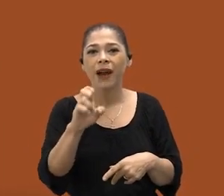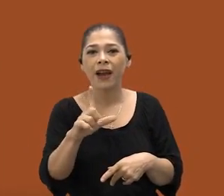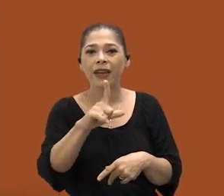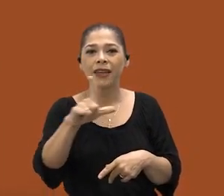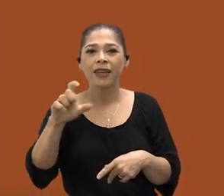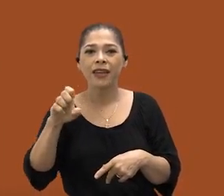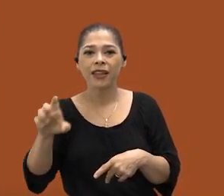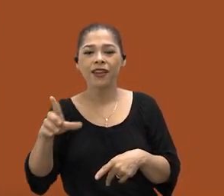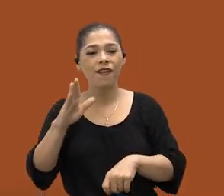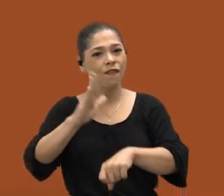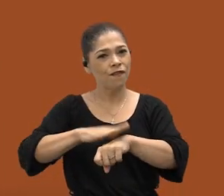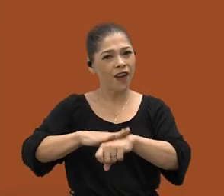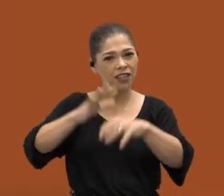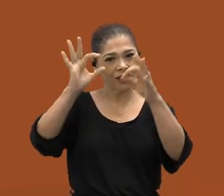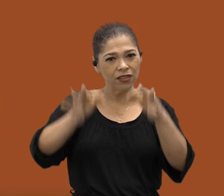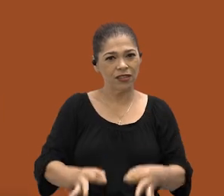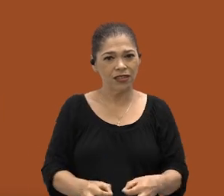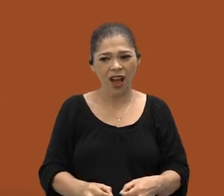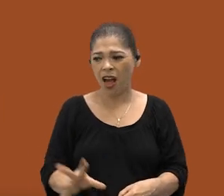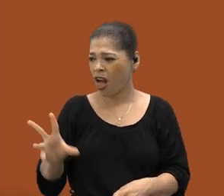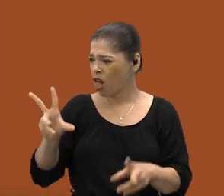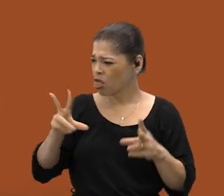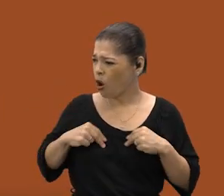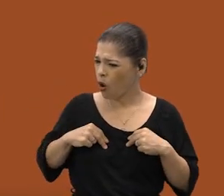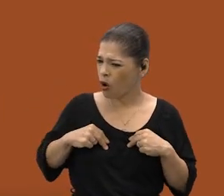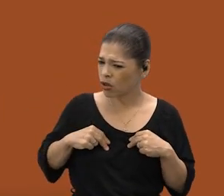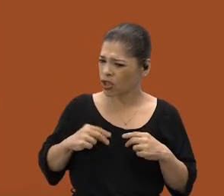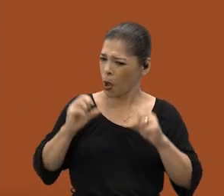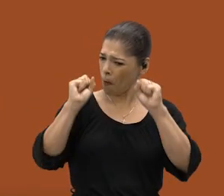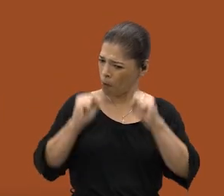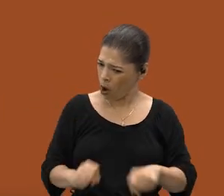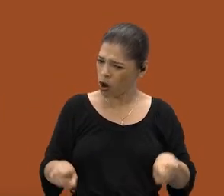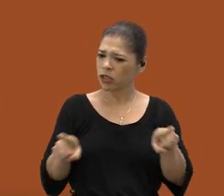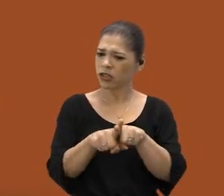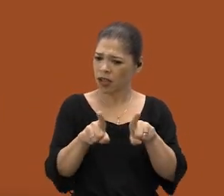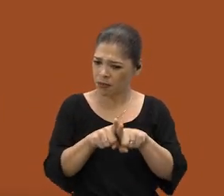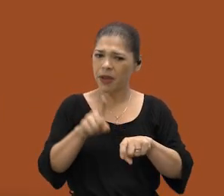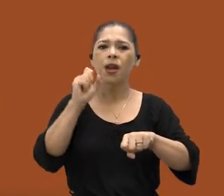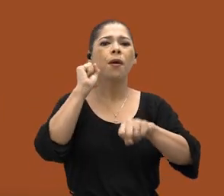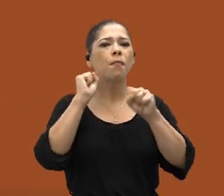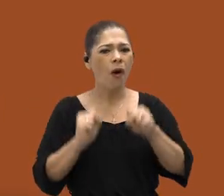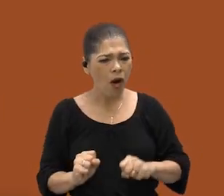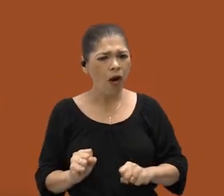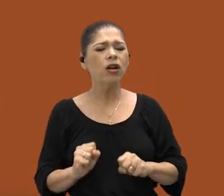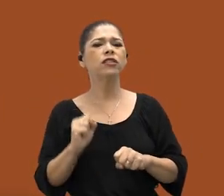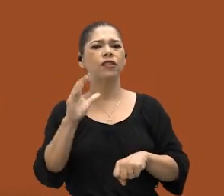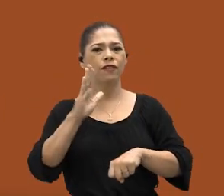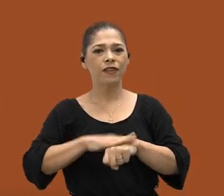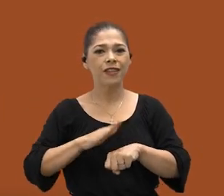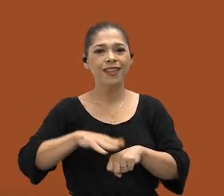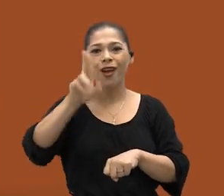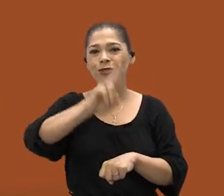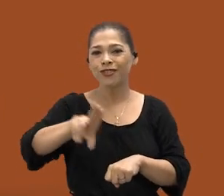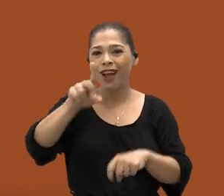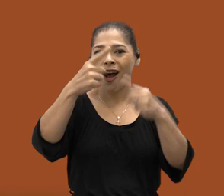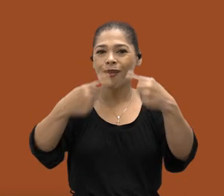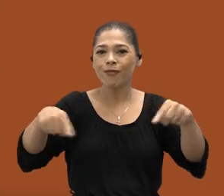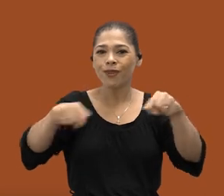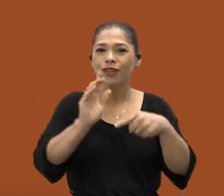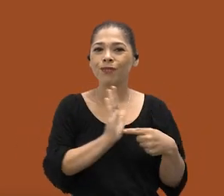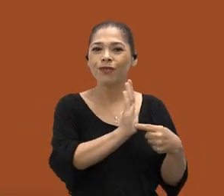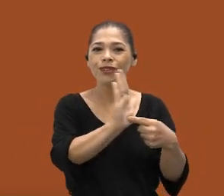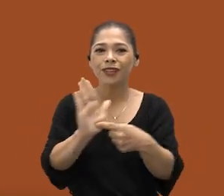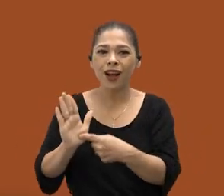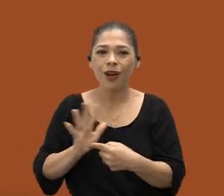os homicídios Nossa mas pode isso também como produção e prova de deve né a produção ela deve mostrar aquilo